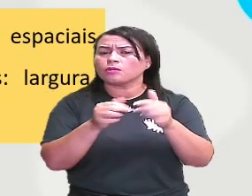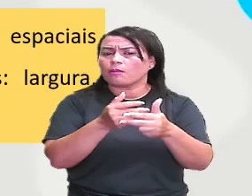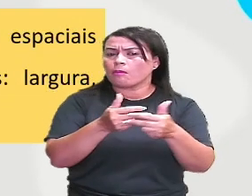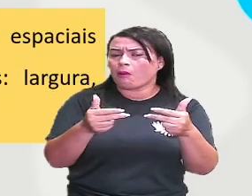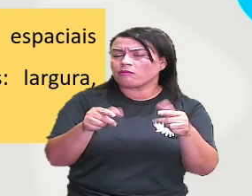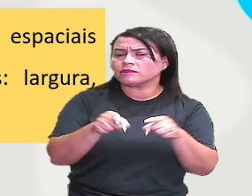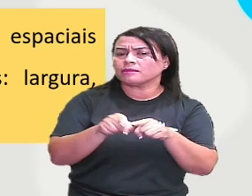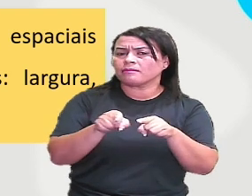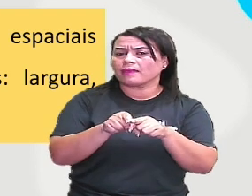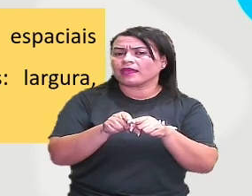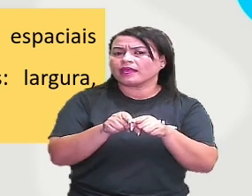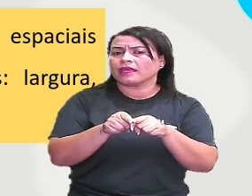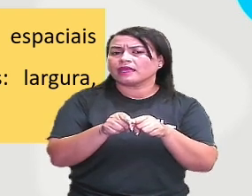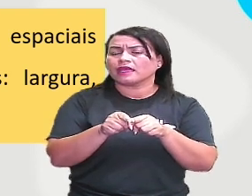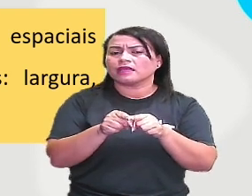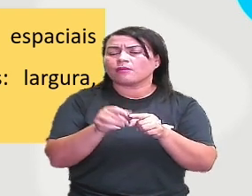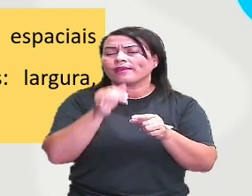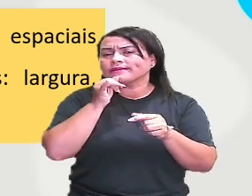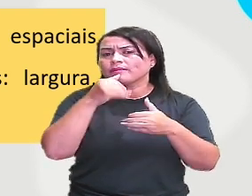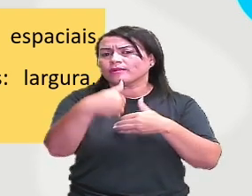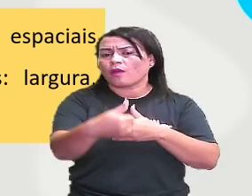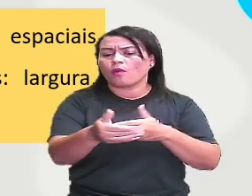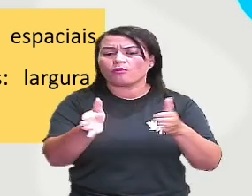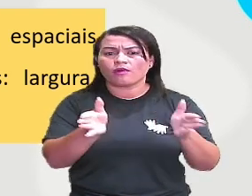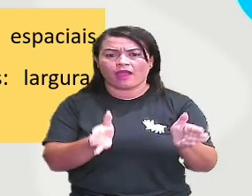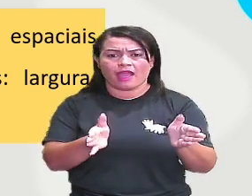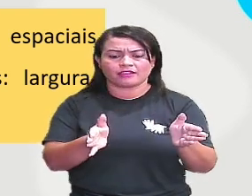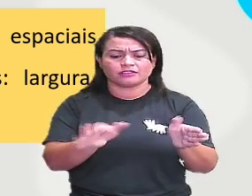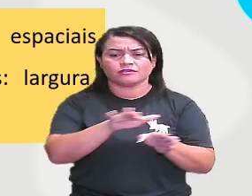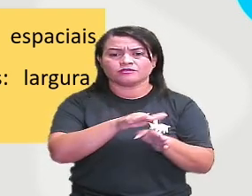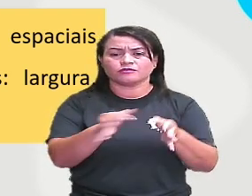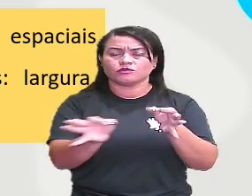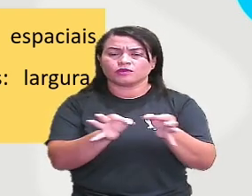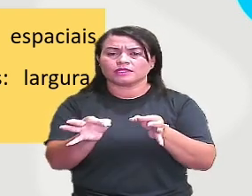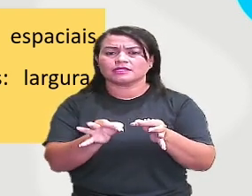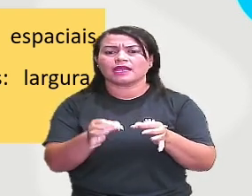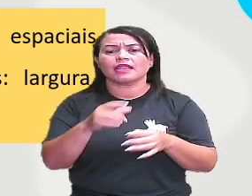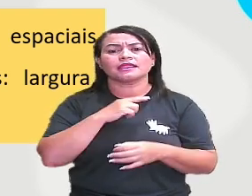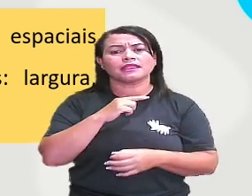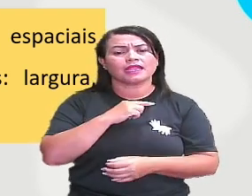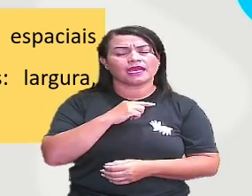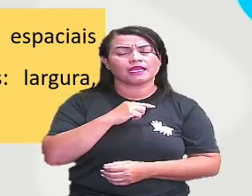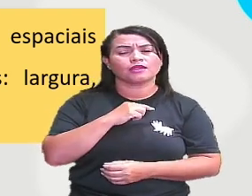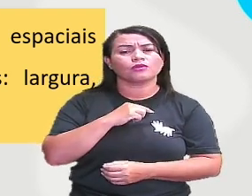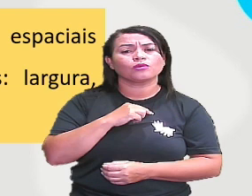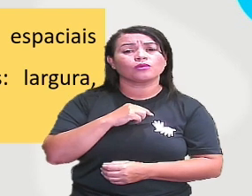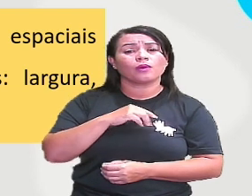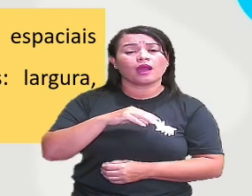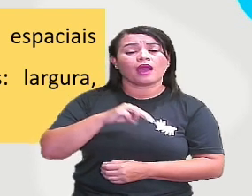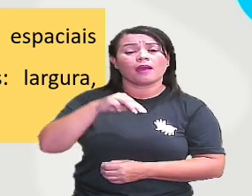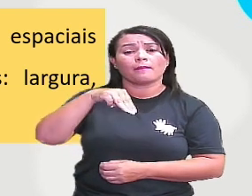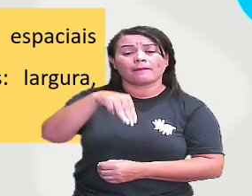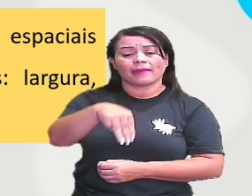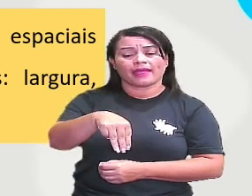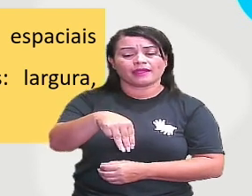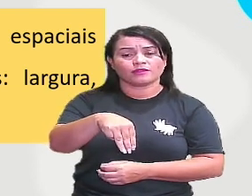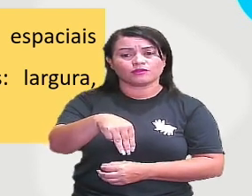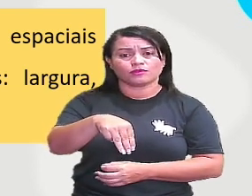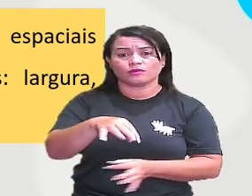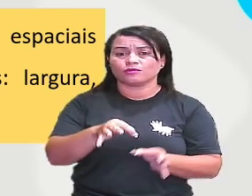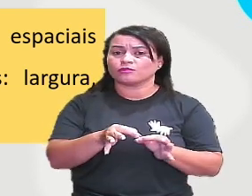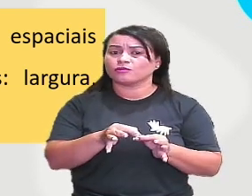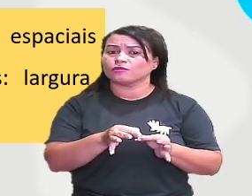de objetos menores como caixas. A unidade de medida para volumes é derivada do metro,